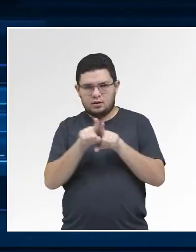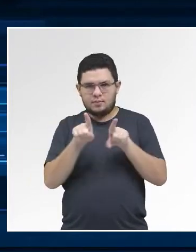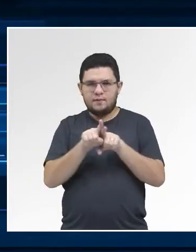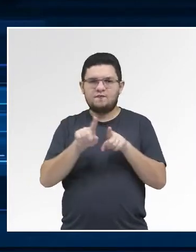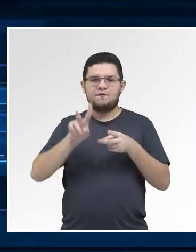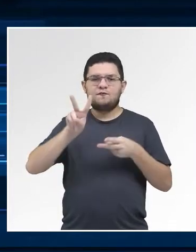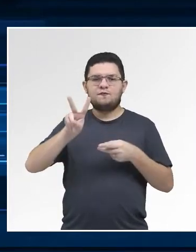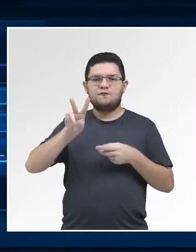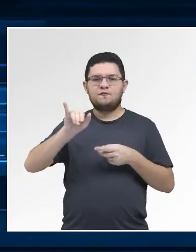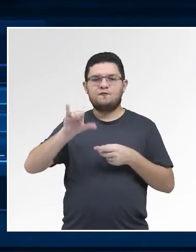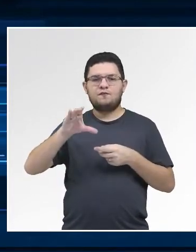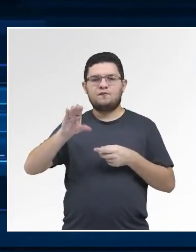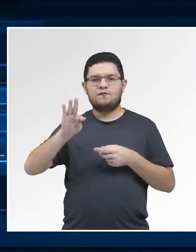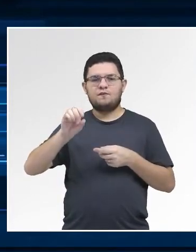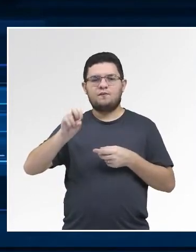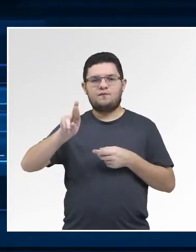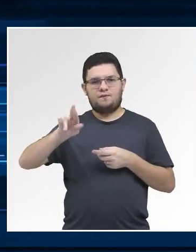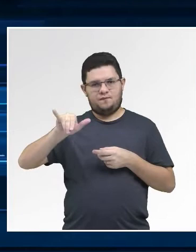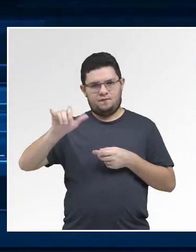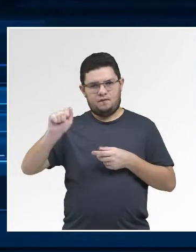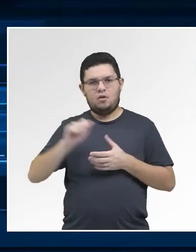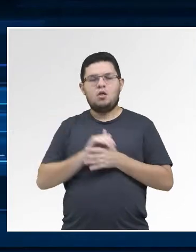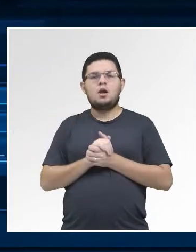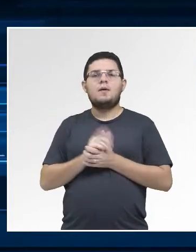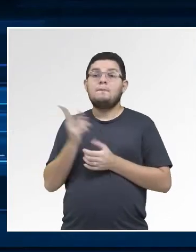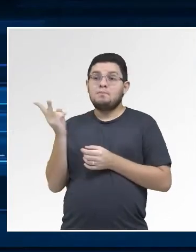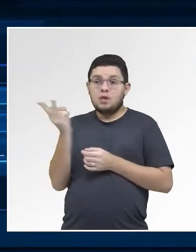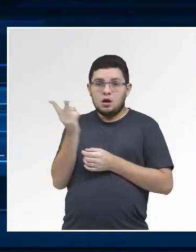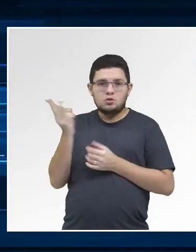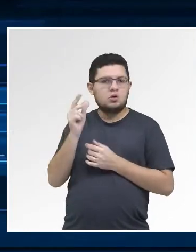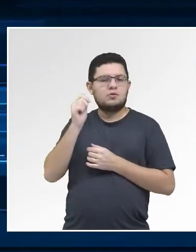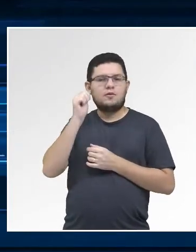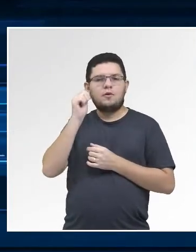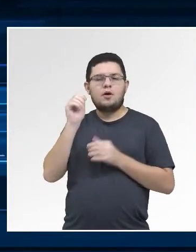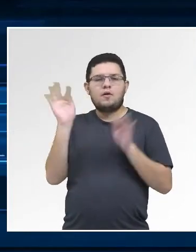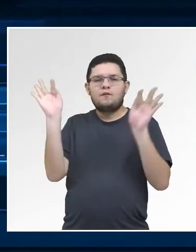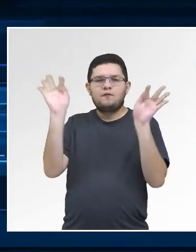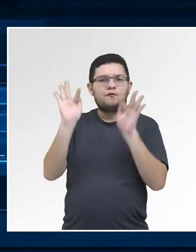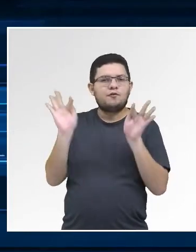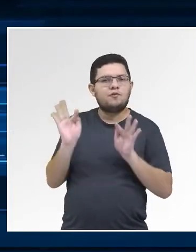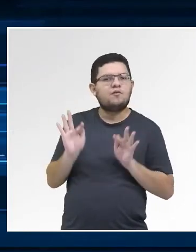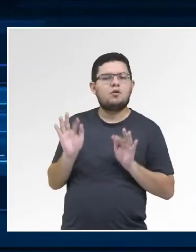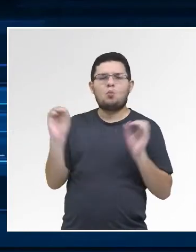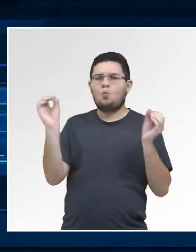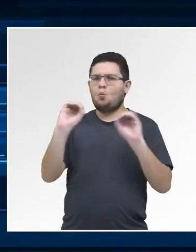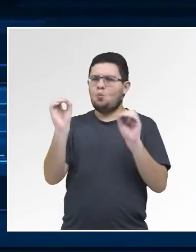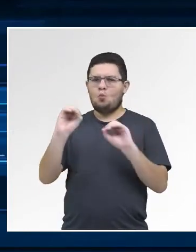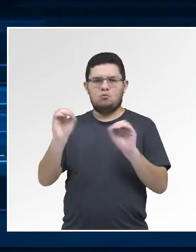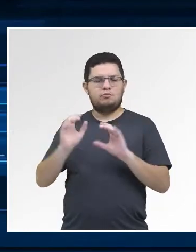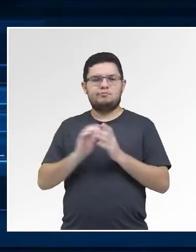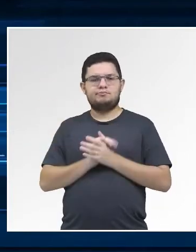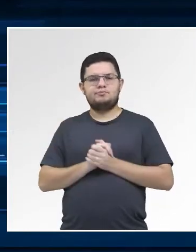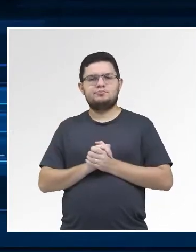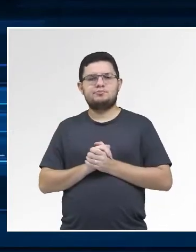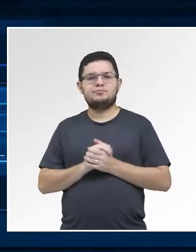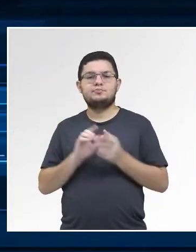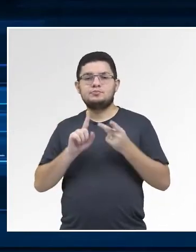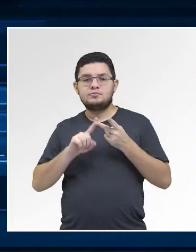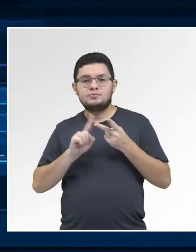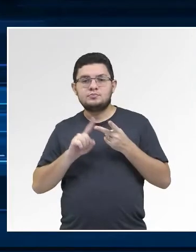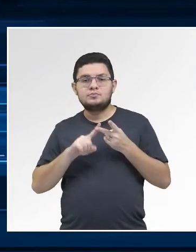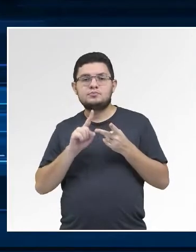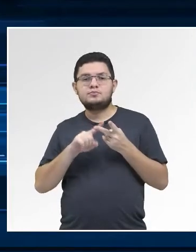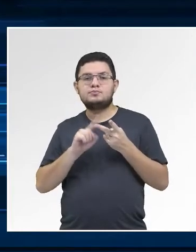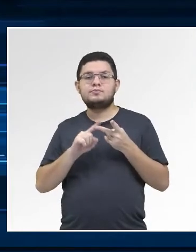Os personagens Julia e Victoria não estão felizes com a Carmen. Carmen is the classroom leader,